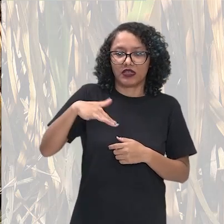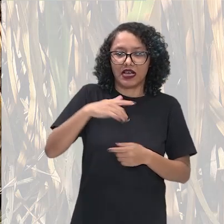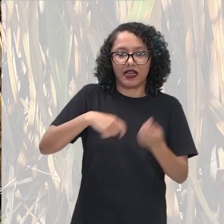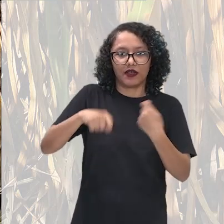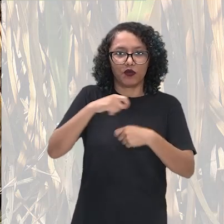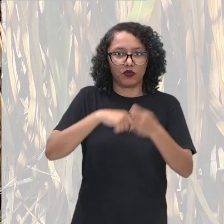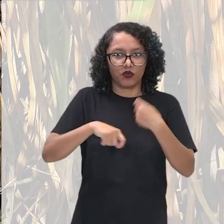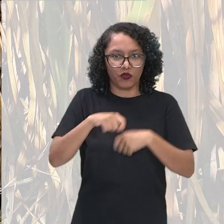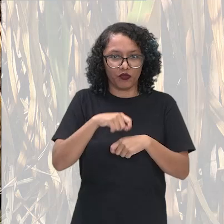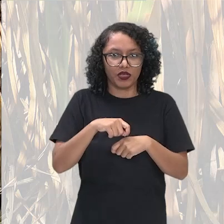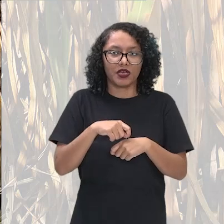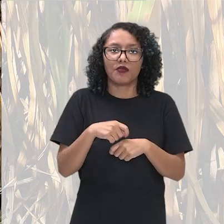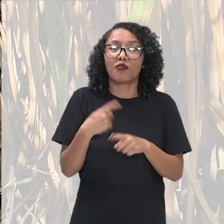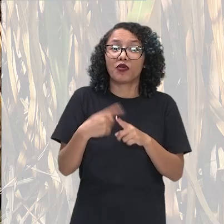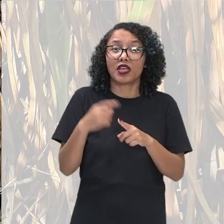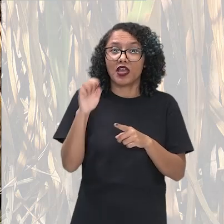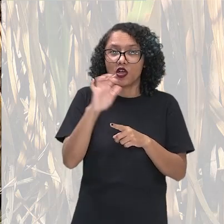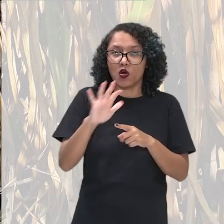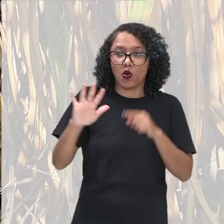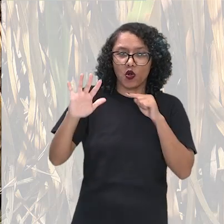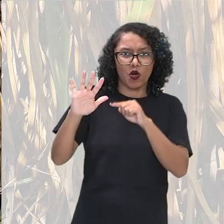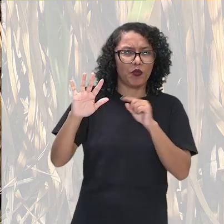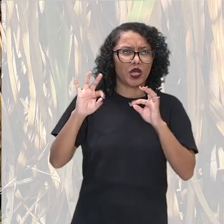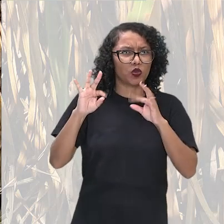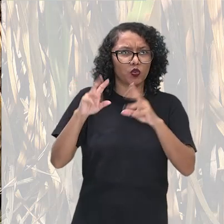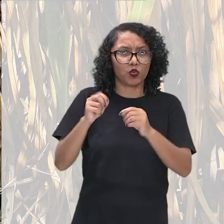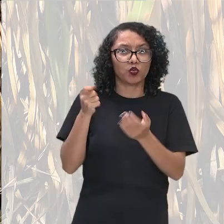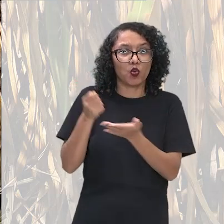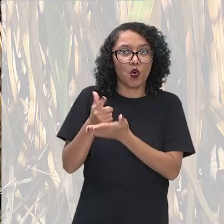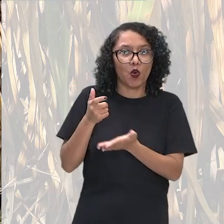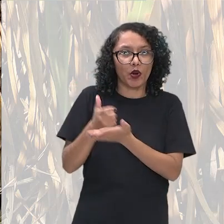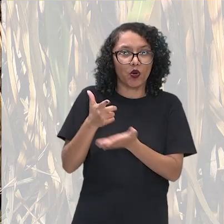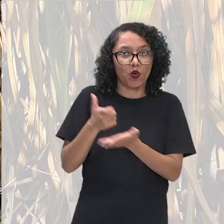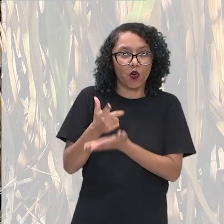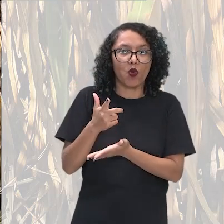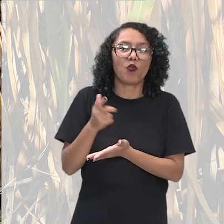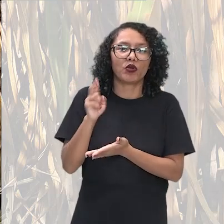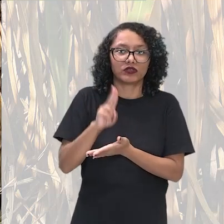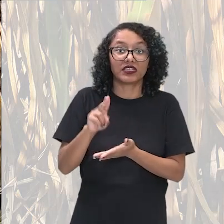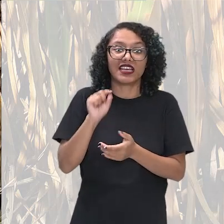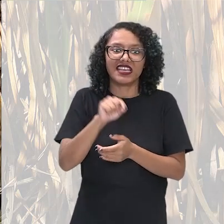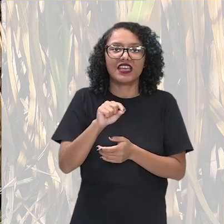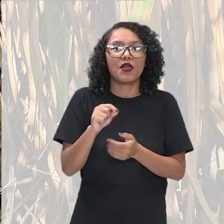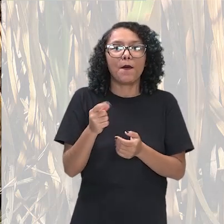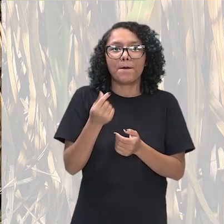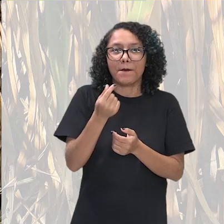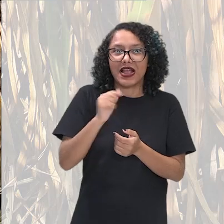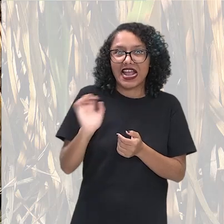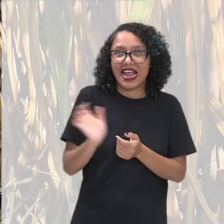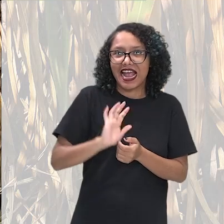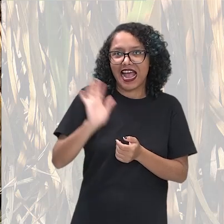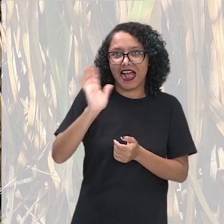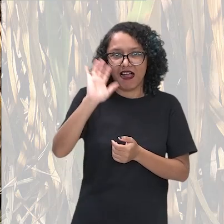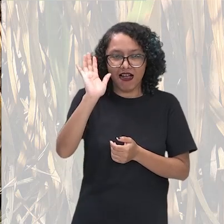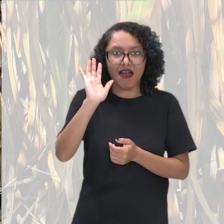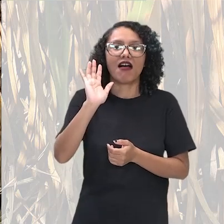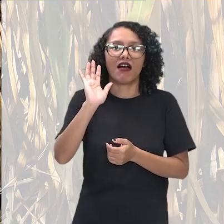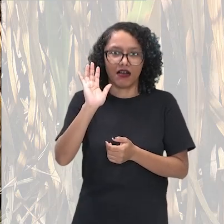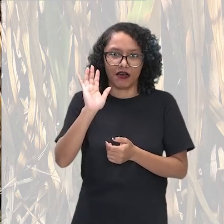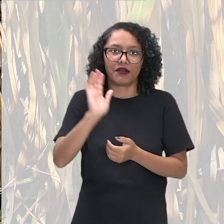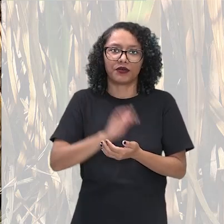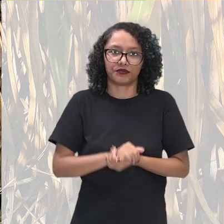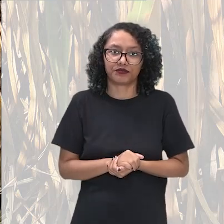Europa inteira, né, consumia esse produto e ele possuía um preço elevadíssimo. Lembrando que a cana-de-açúcar é de